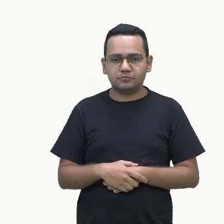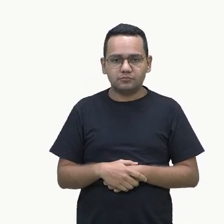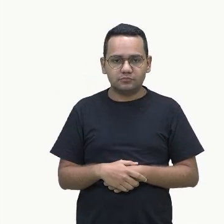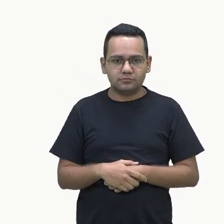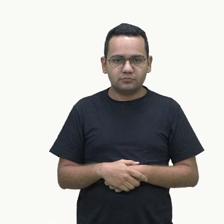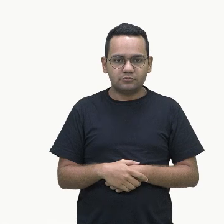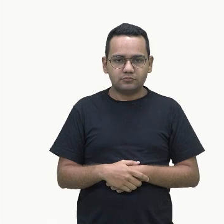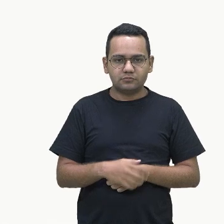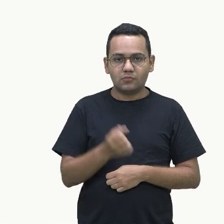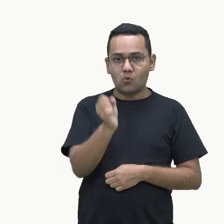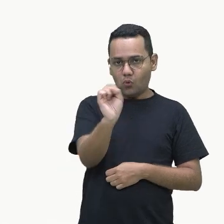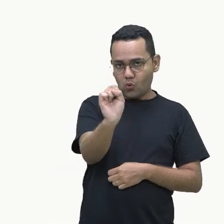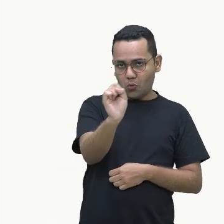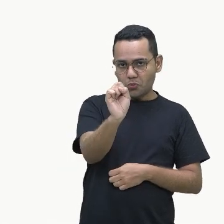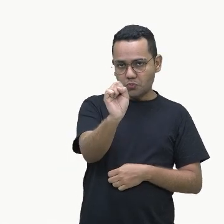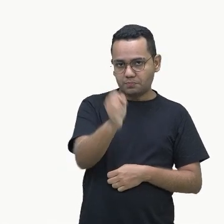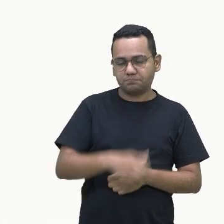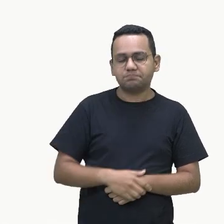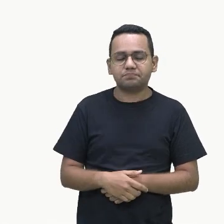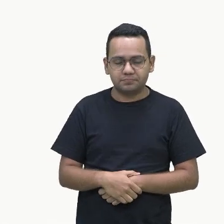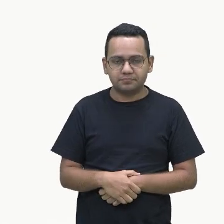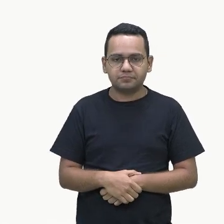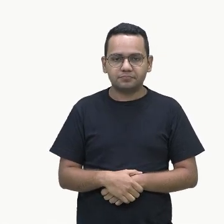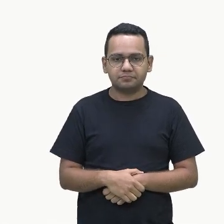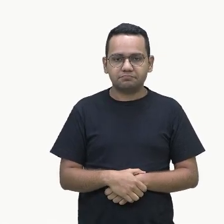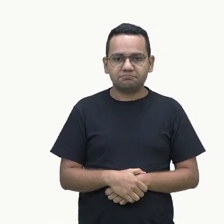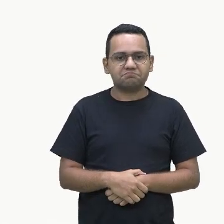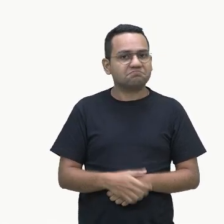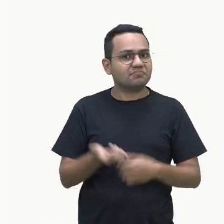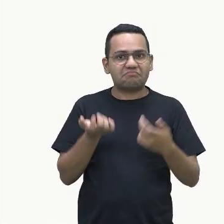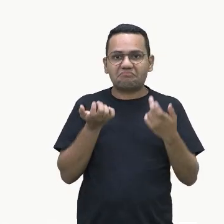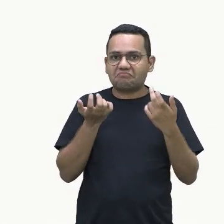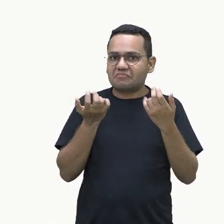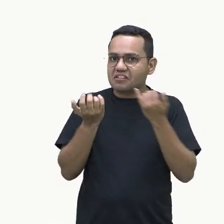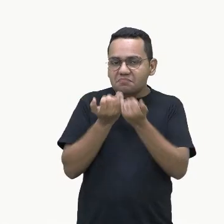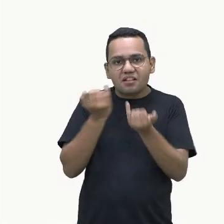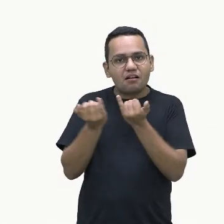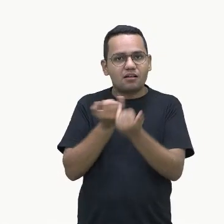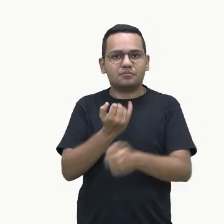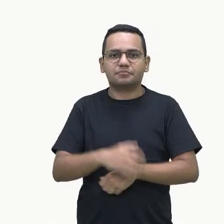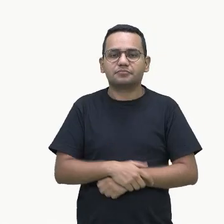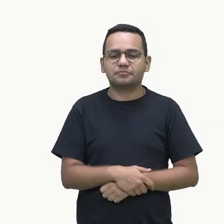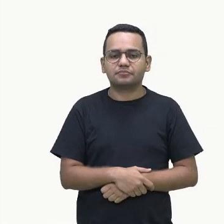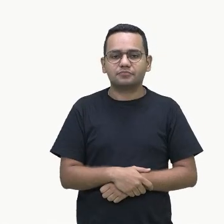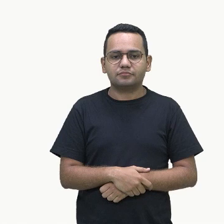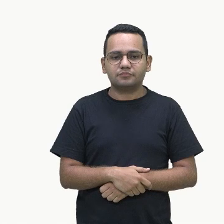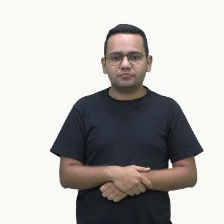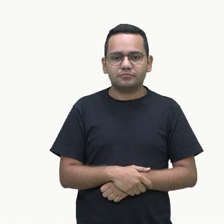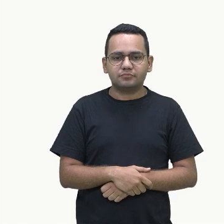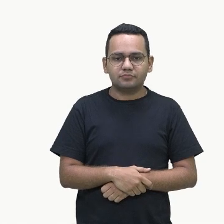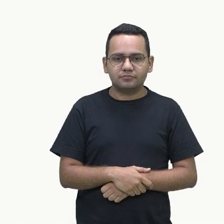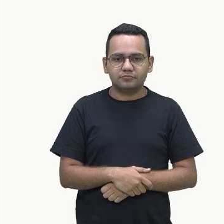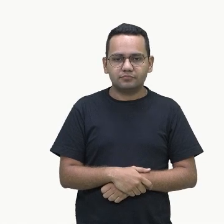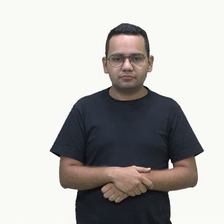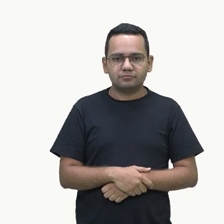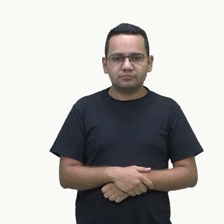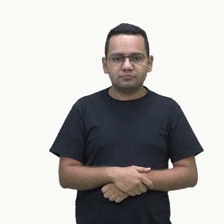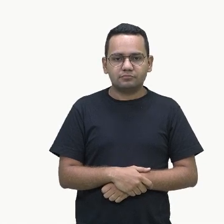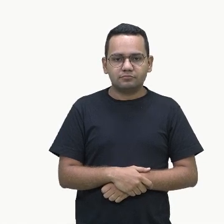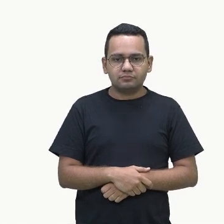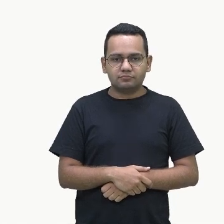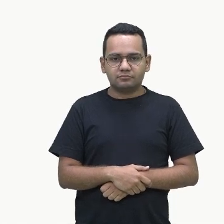6, 7, 8. É exatamente a mesma. Tá bom? Então, o resultado vai